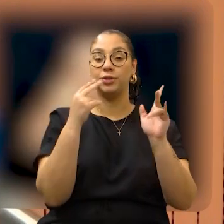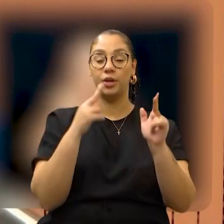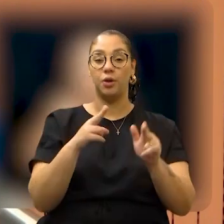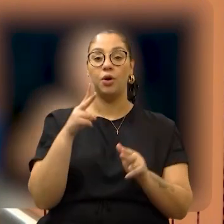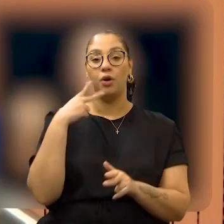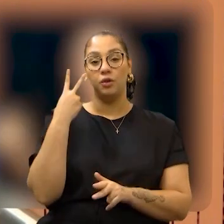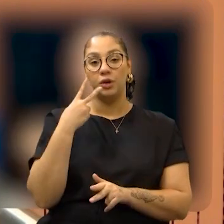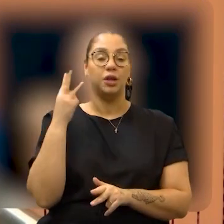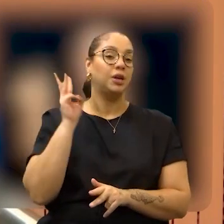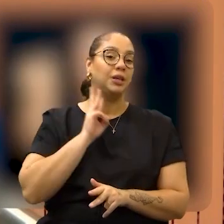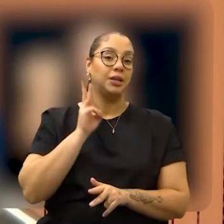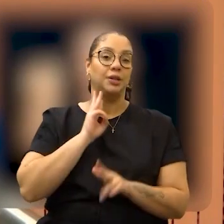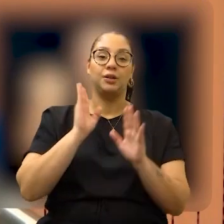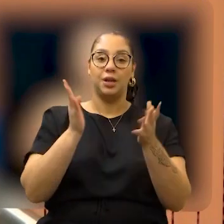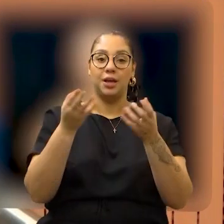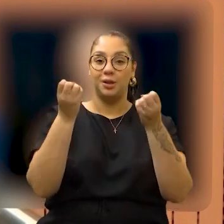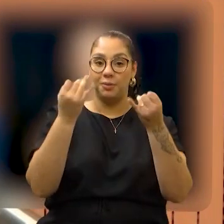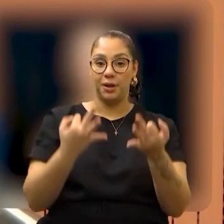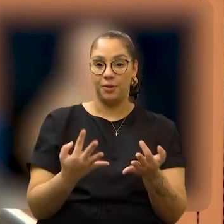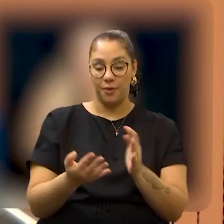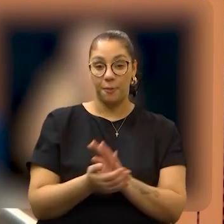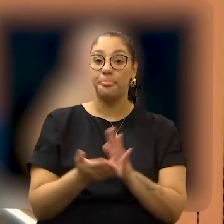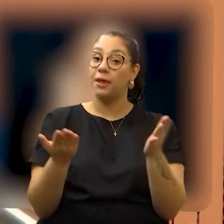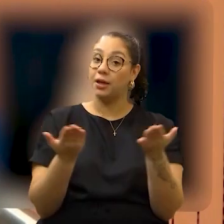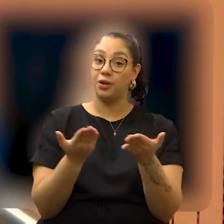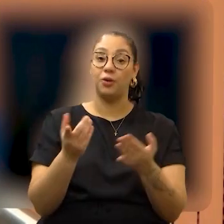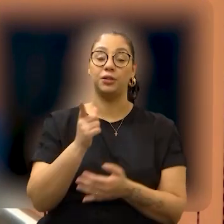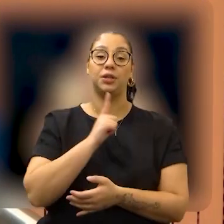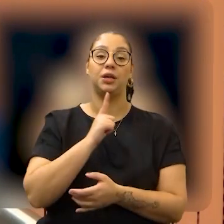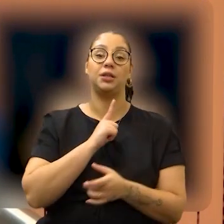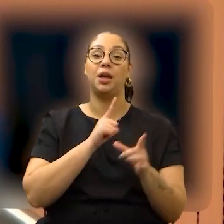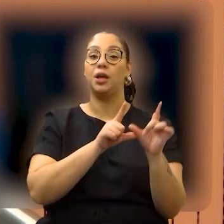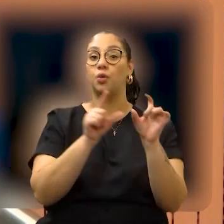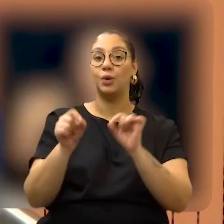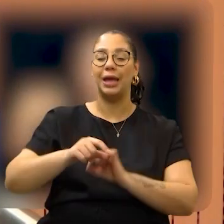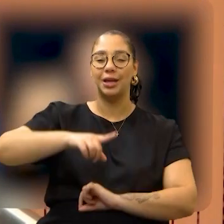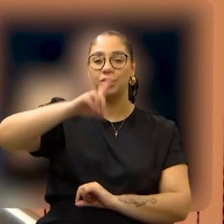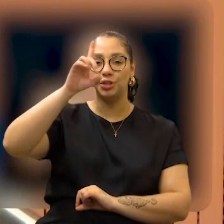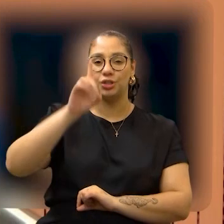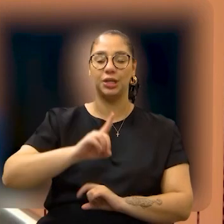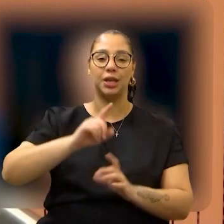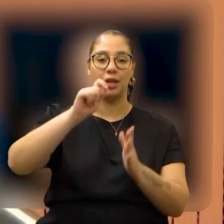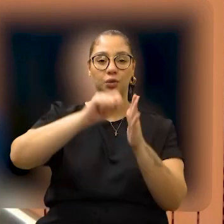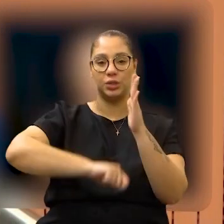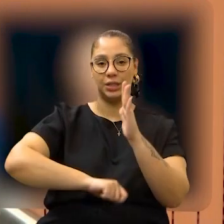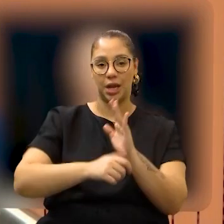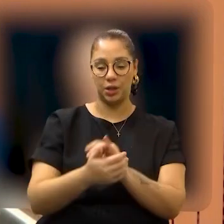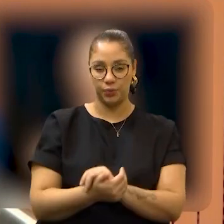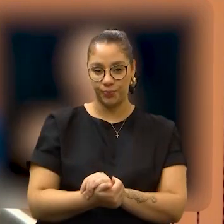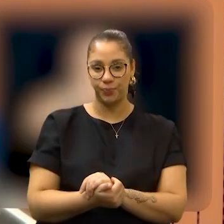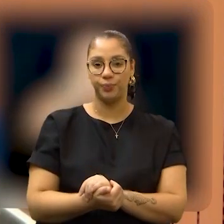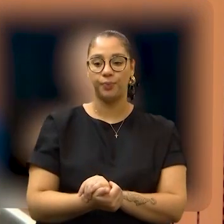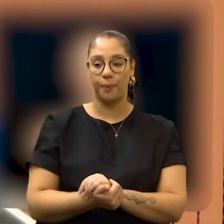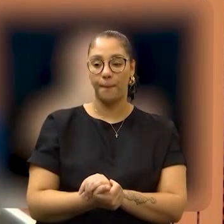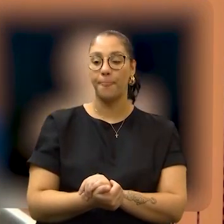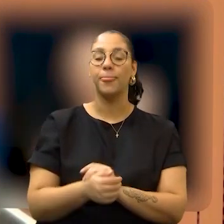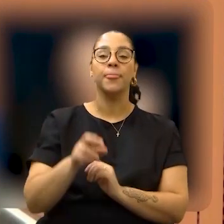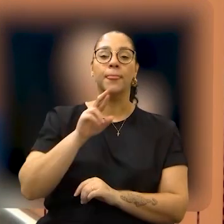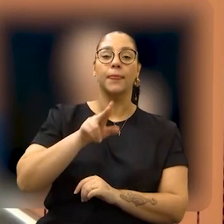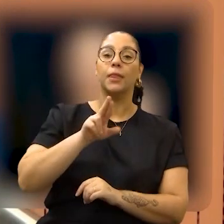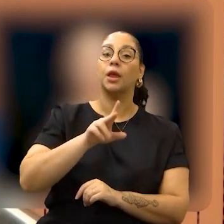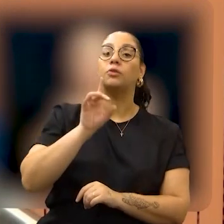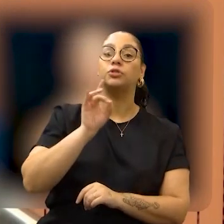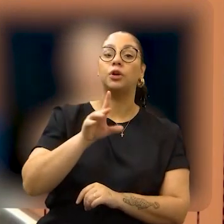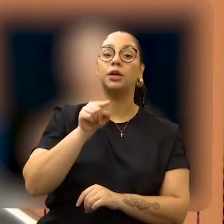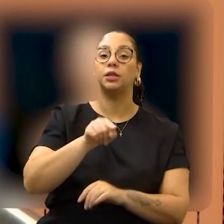importantíssima, assim como o vereador Cecílio trouxe aqui, para que hoje a gente tivesse os direitos da carteira assinada, né?